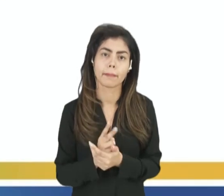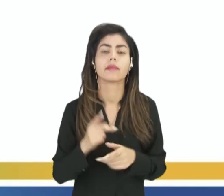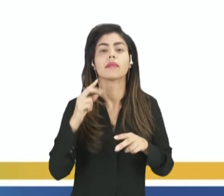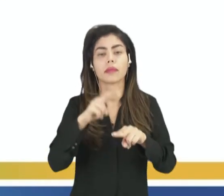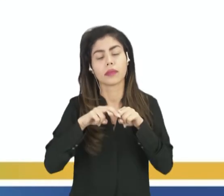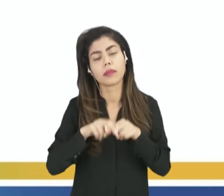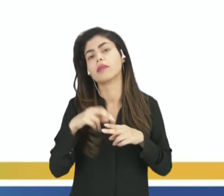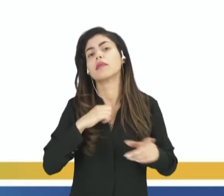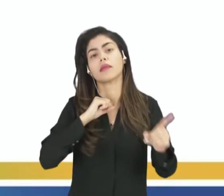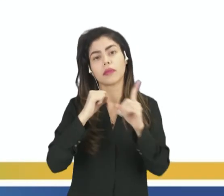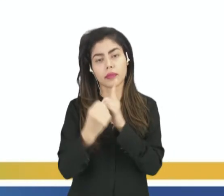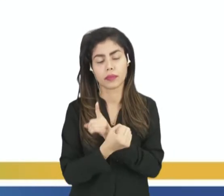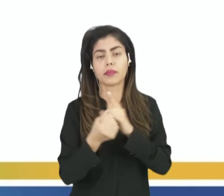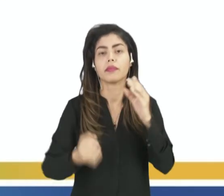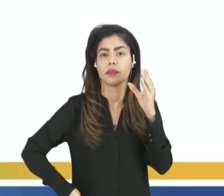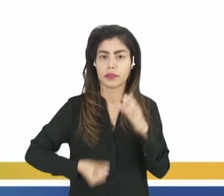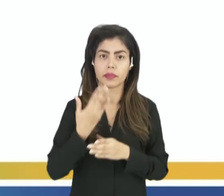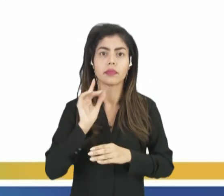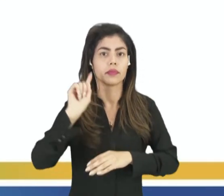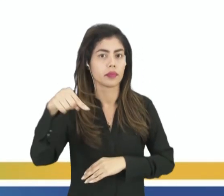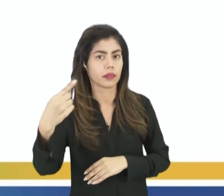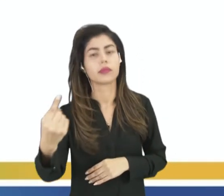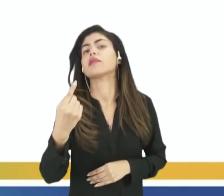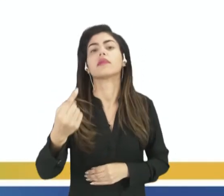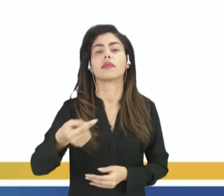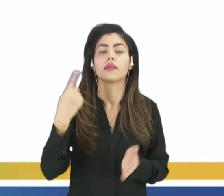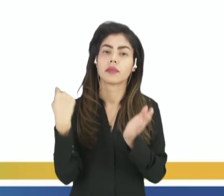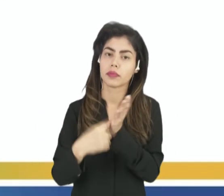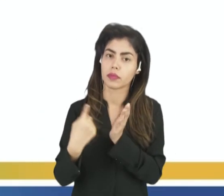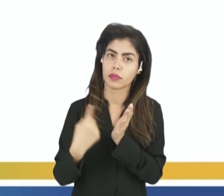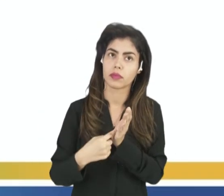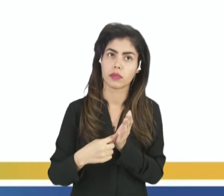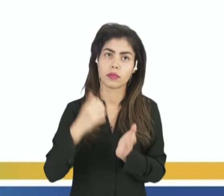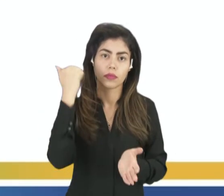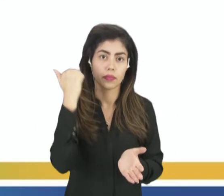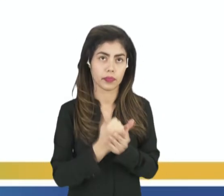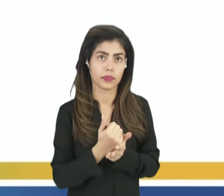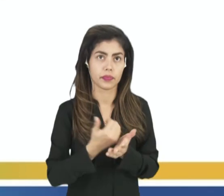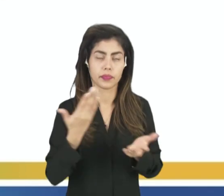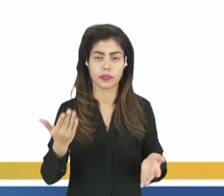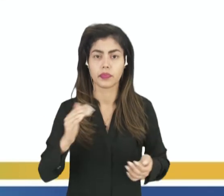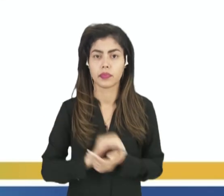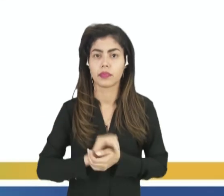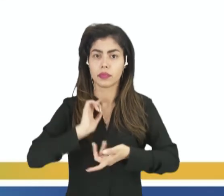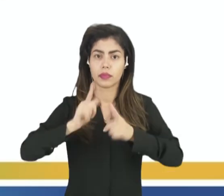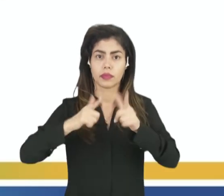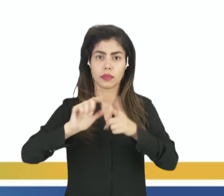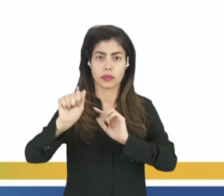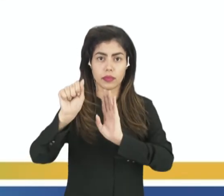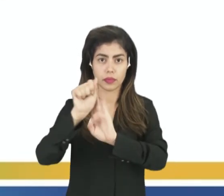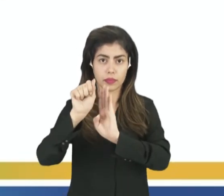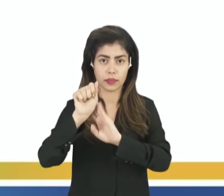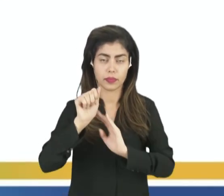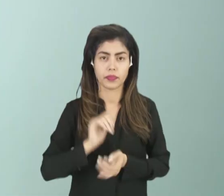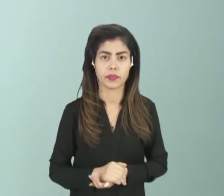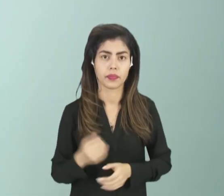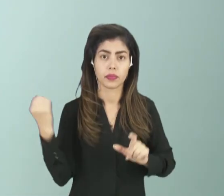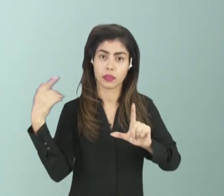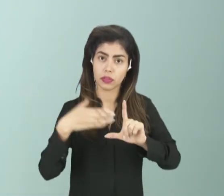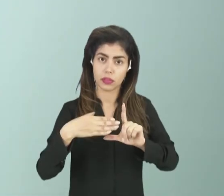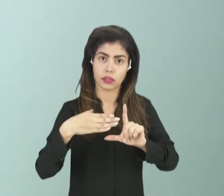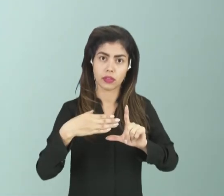da sociedade, que é criada através do pacto, do contrato social. Vejam em alternativa A. Gente, acessem